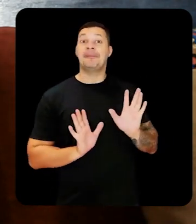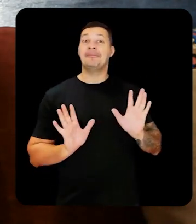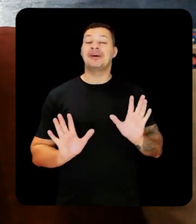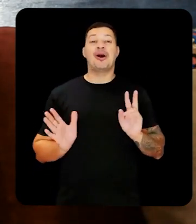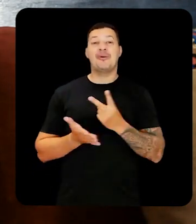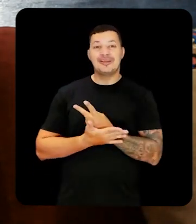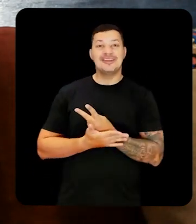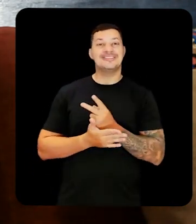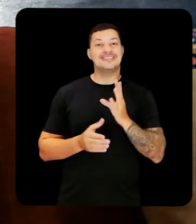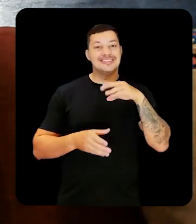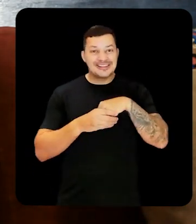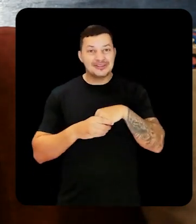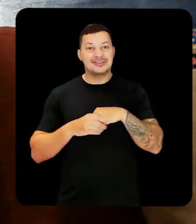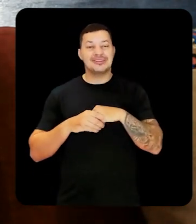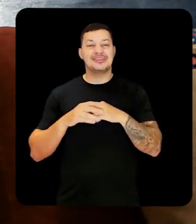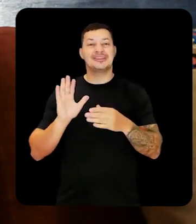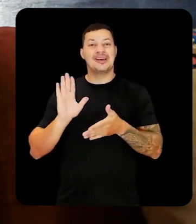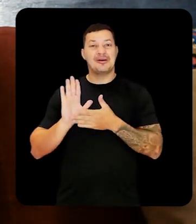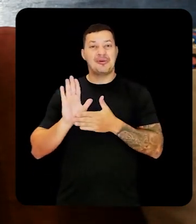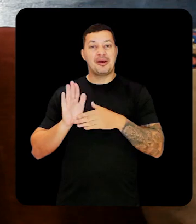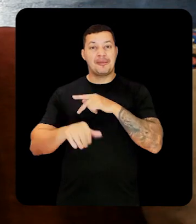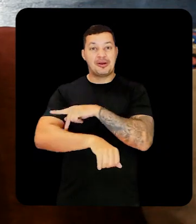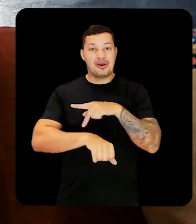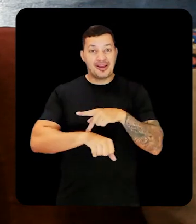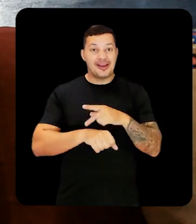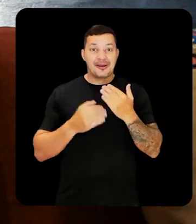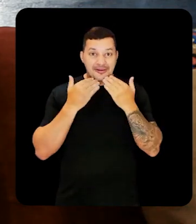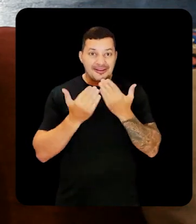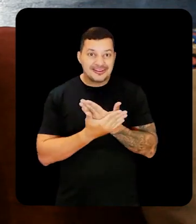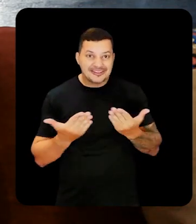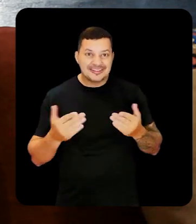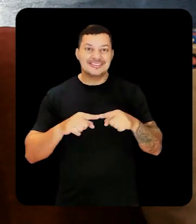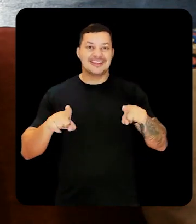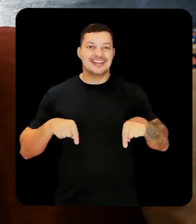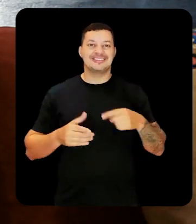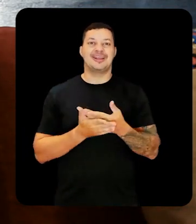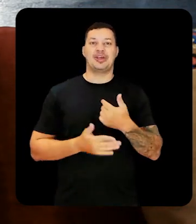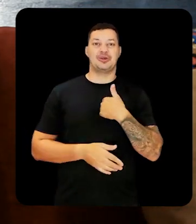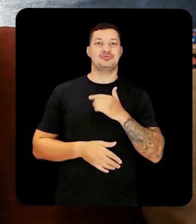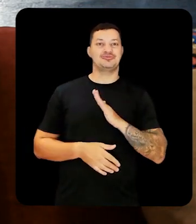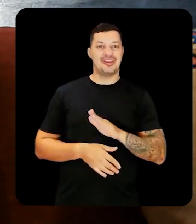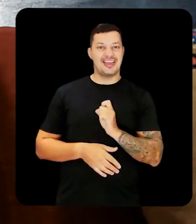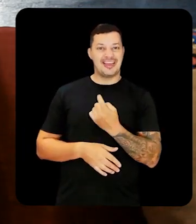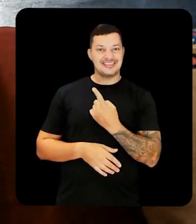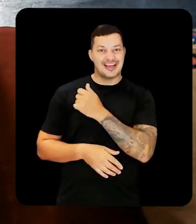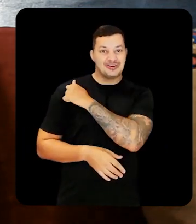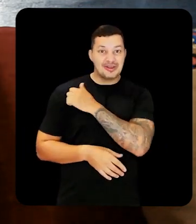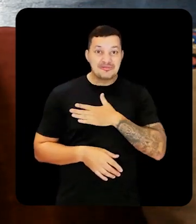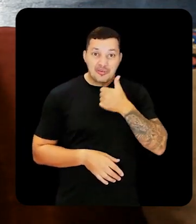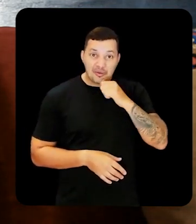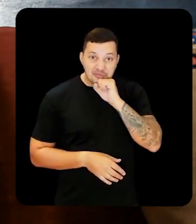e desenvolveu isso na pedagogia. Ela levava o teatro para a sala de aula e eu fui aluno dela. Ela